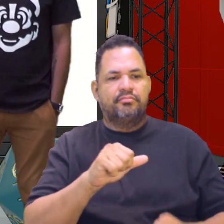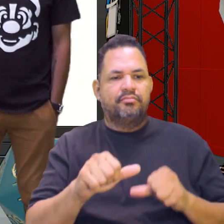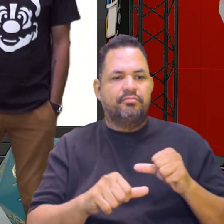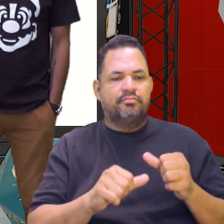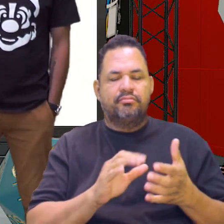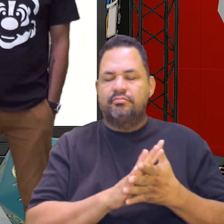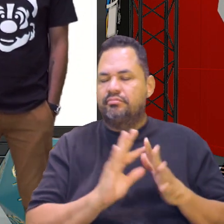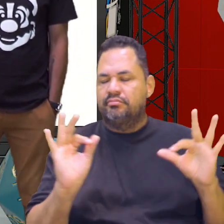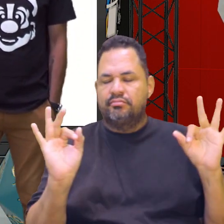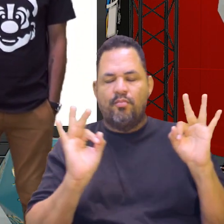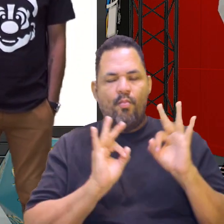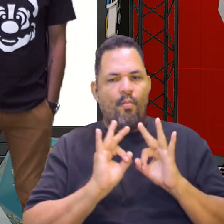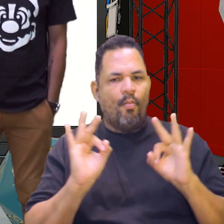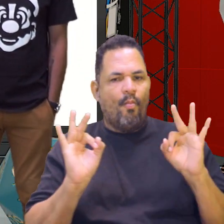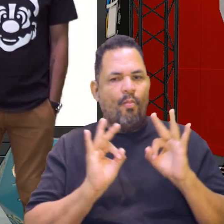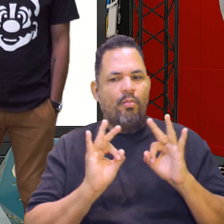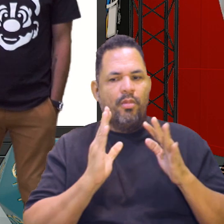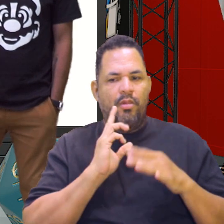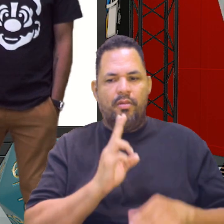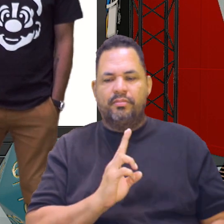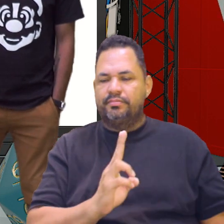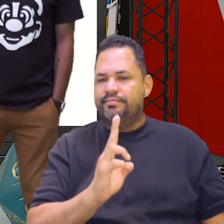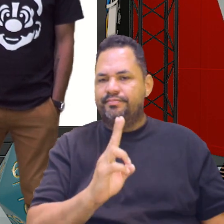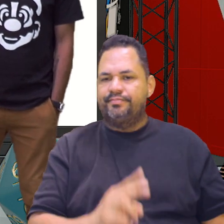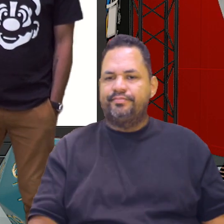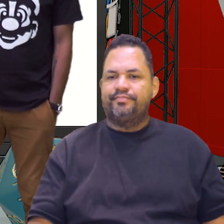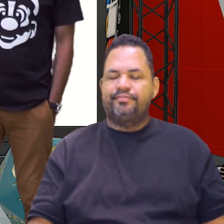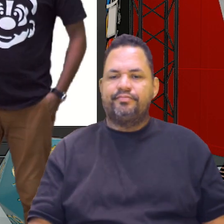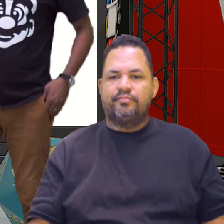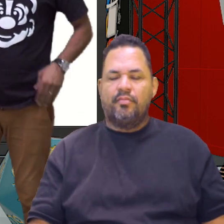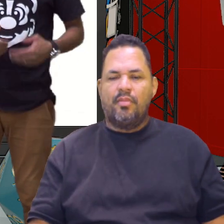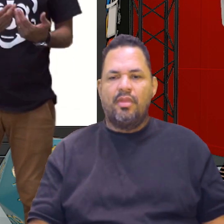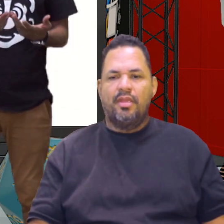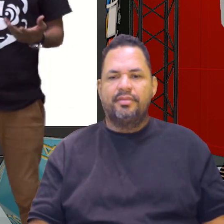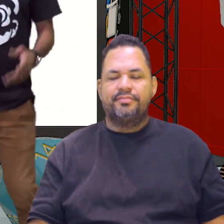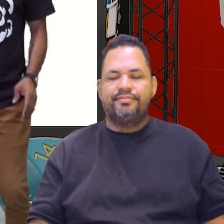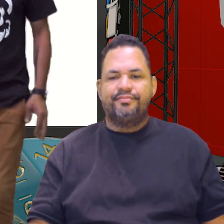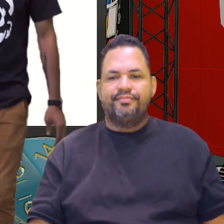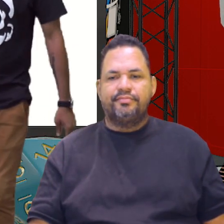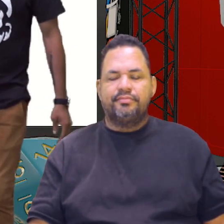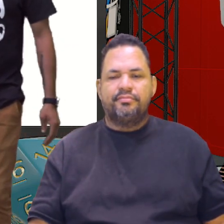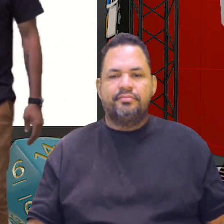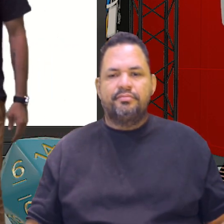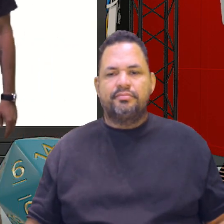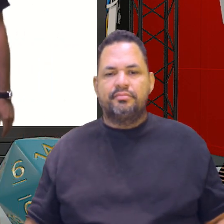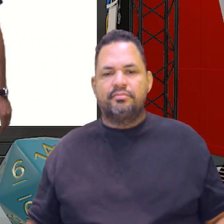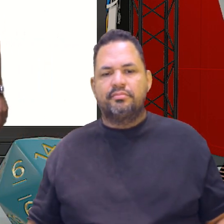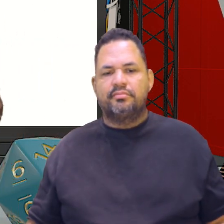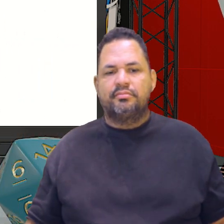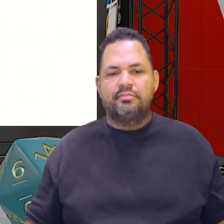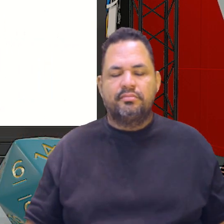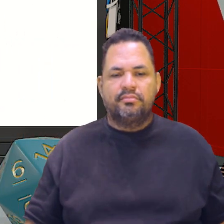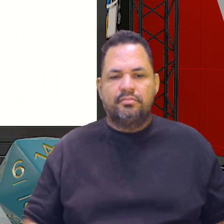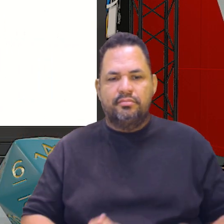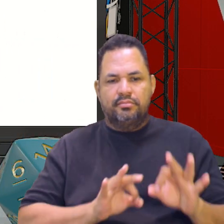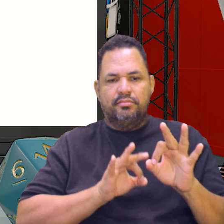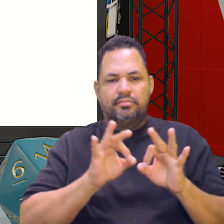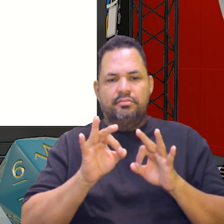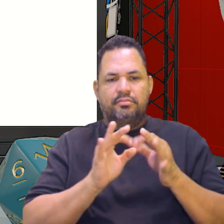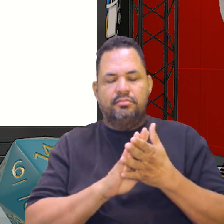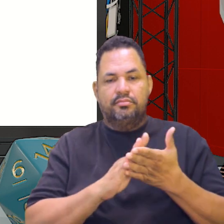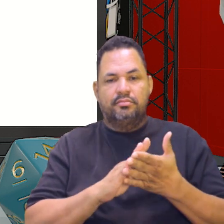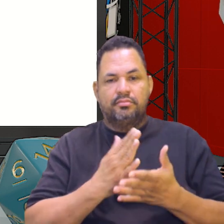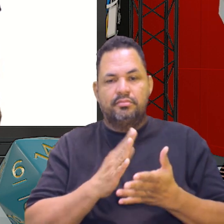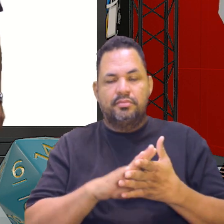coisa? Não, continua sendo isso. Continua sendo dessa forma. Só que agora vamos dar ênfase a essas coordenadas